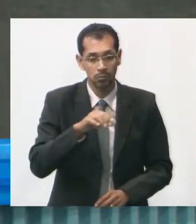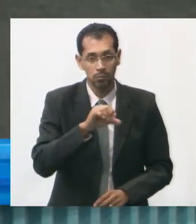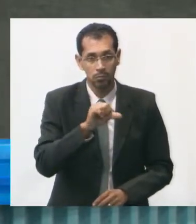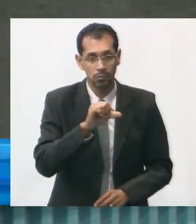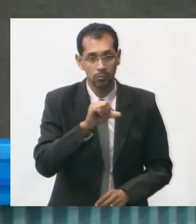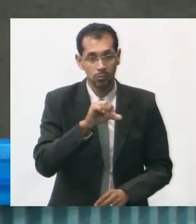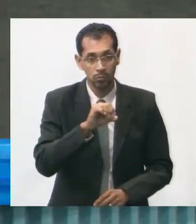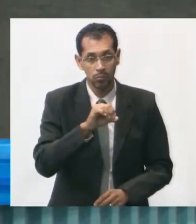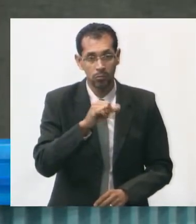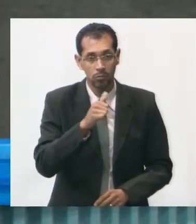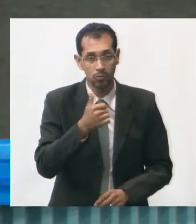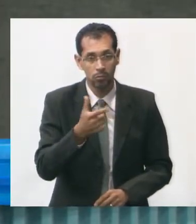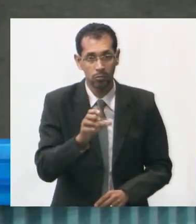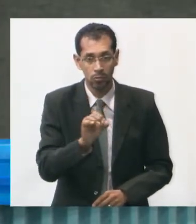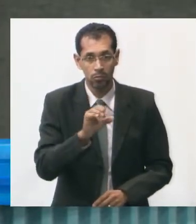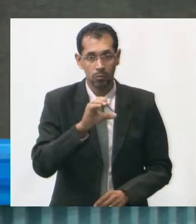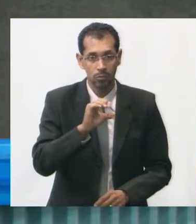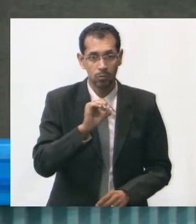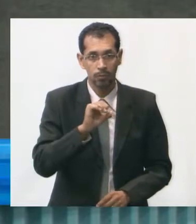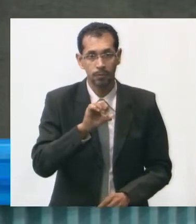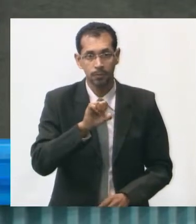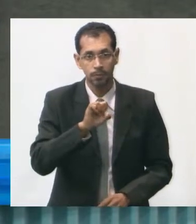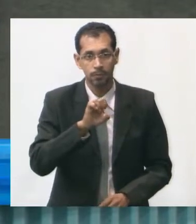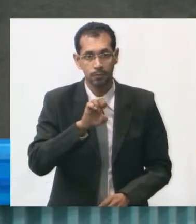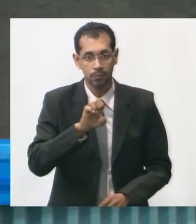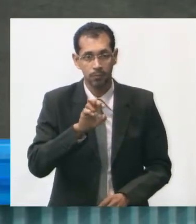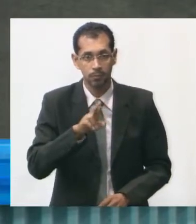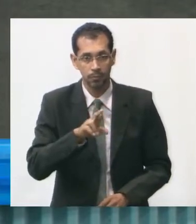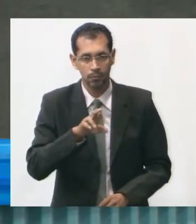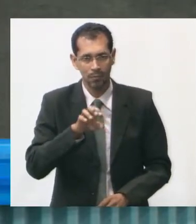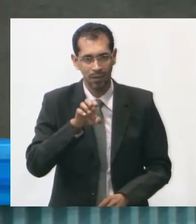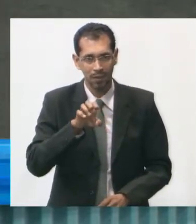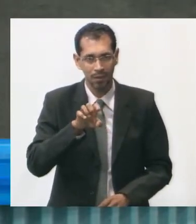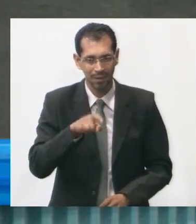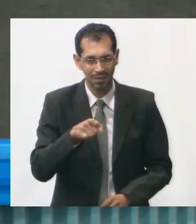a questão daquele terreno da Ponte da Passagem. Hoje,